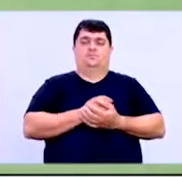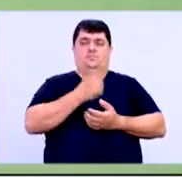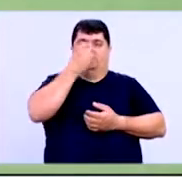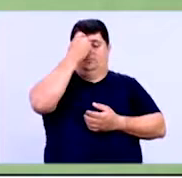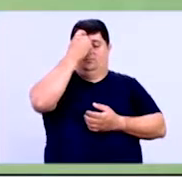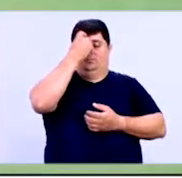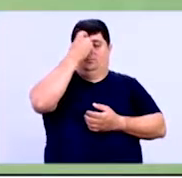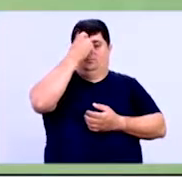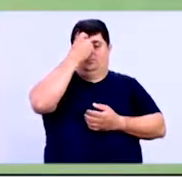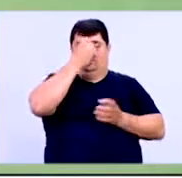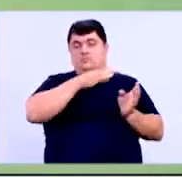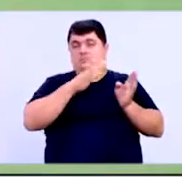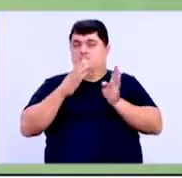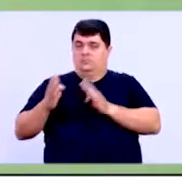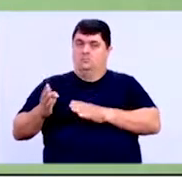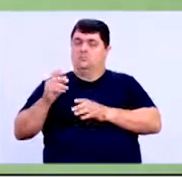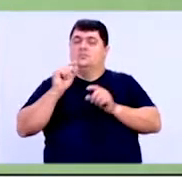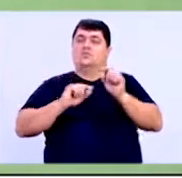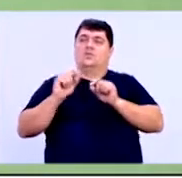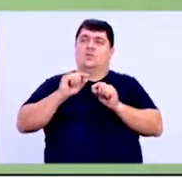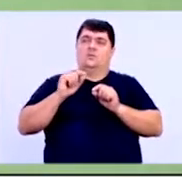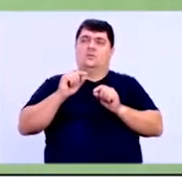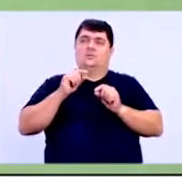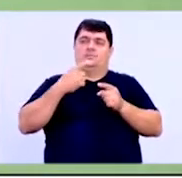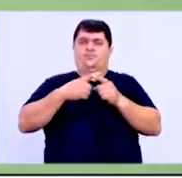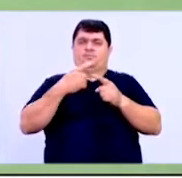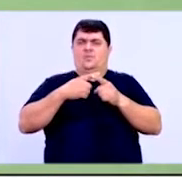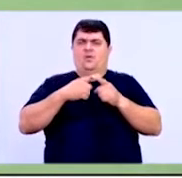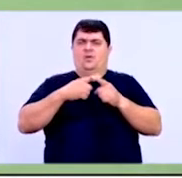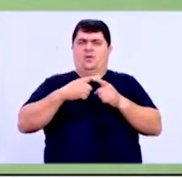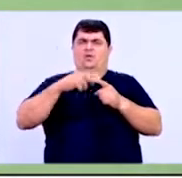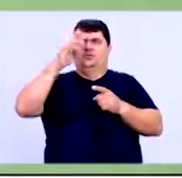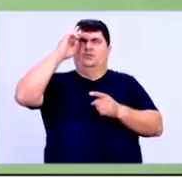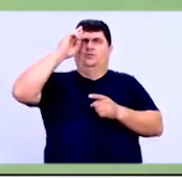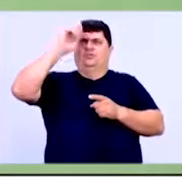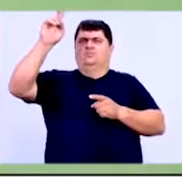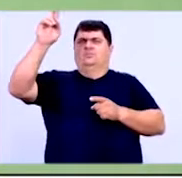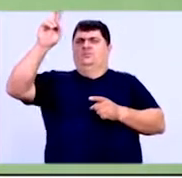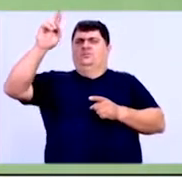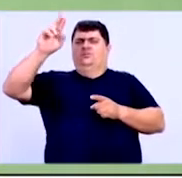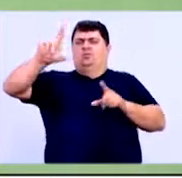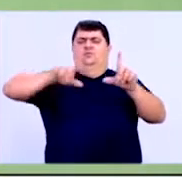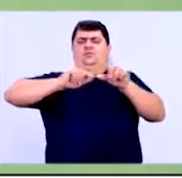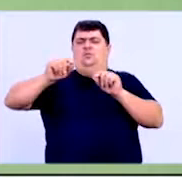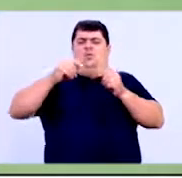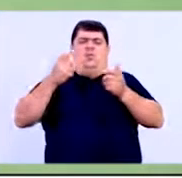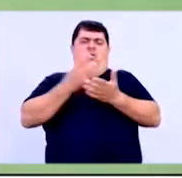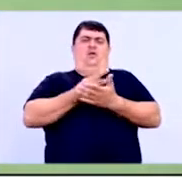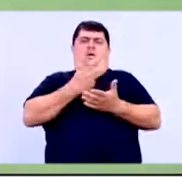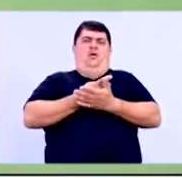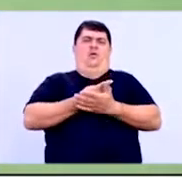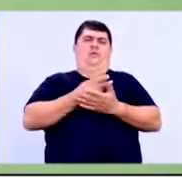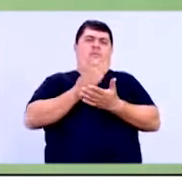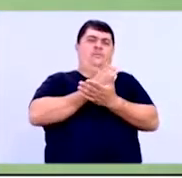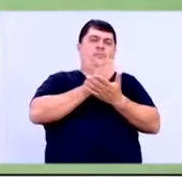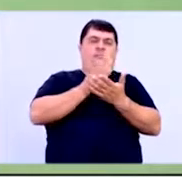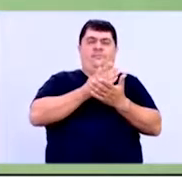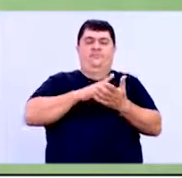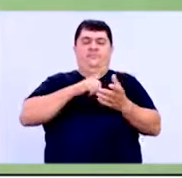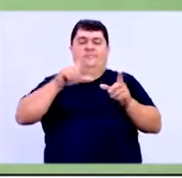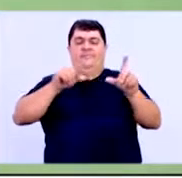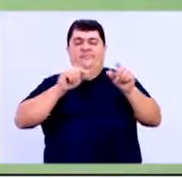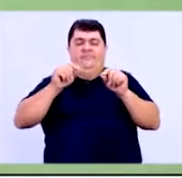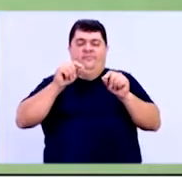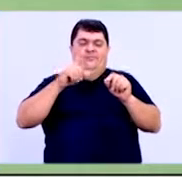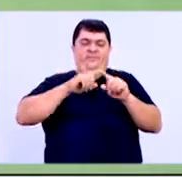Continuando, professora. Por causa de decisões superiores. Como seria? Muitas vezes, decisões são tomadas